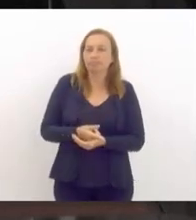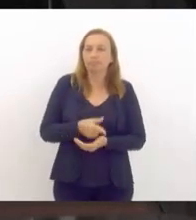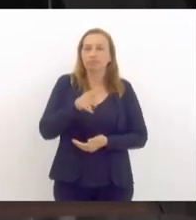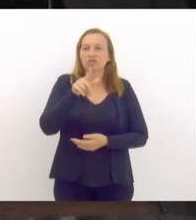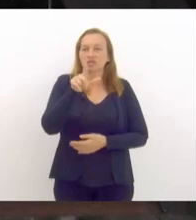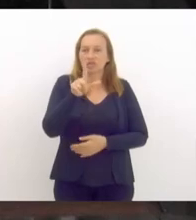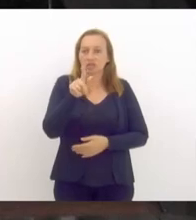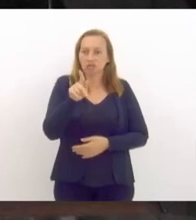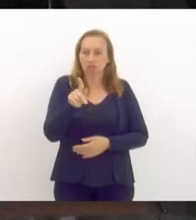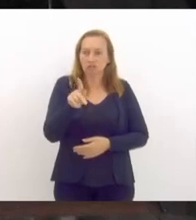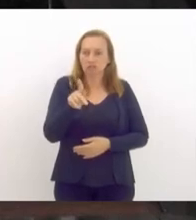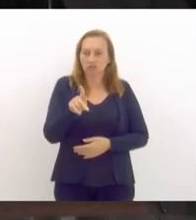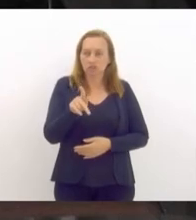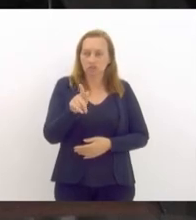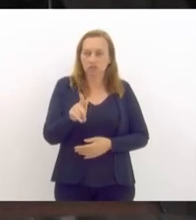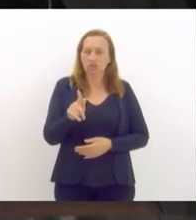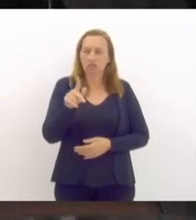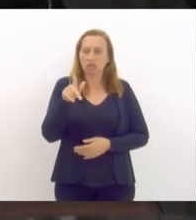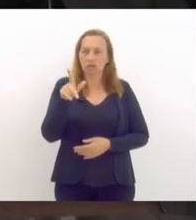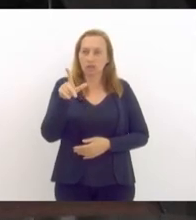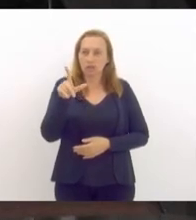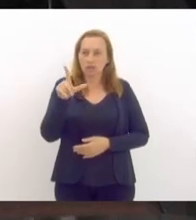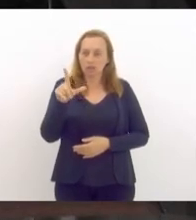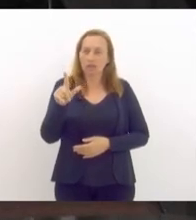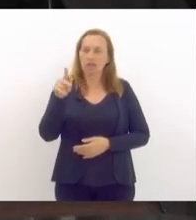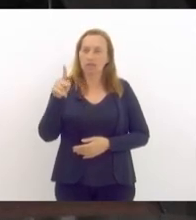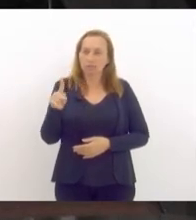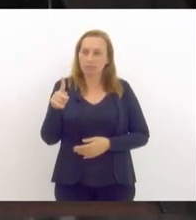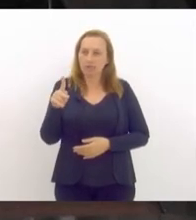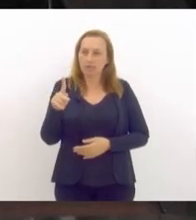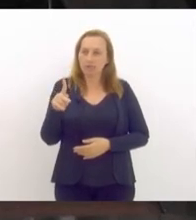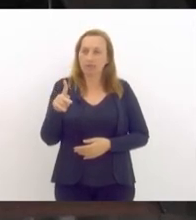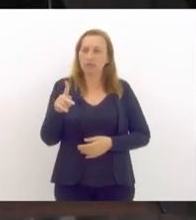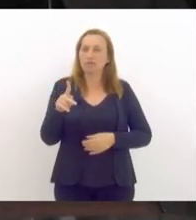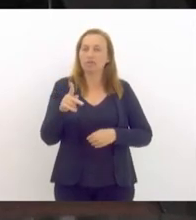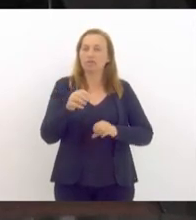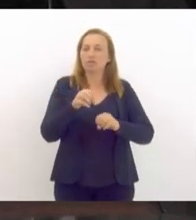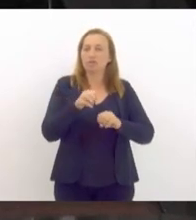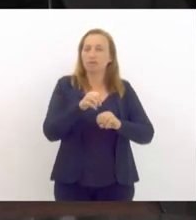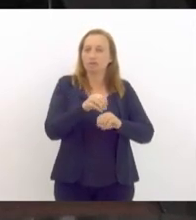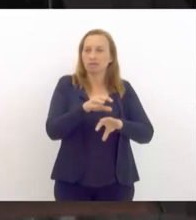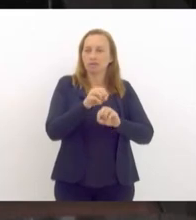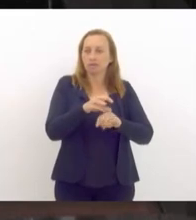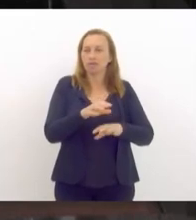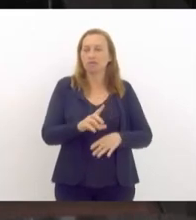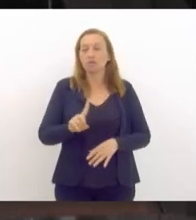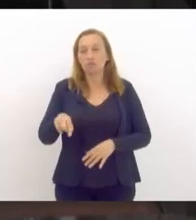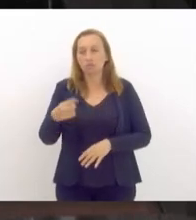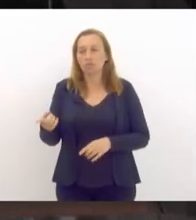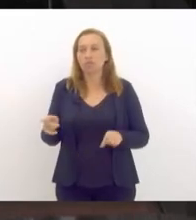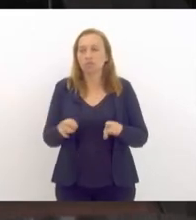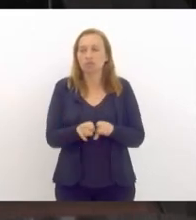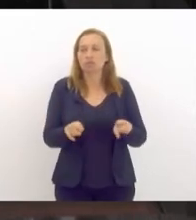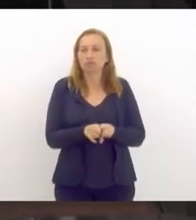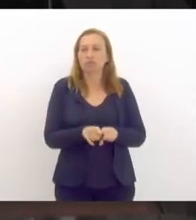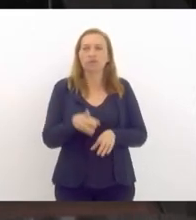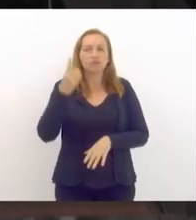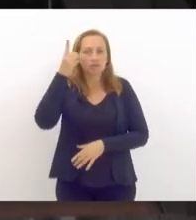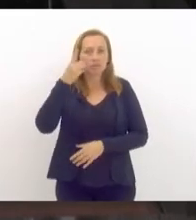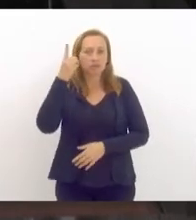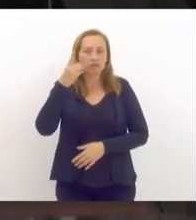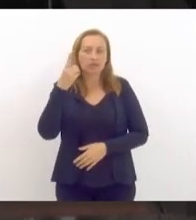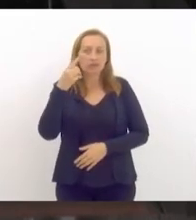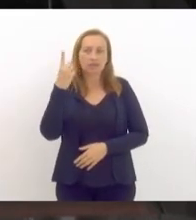dos profissionais de educação um outro dado também uma vergonha que justificaria deputada Dani Monteiro